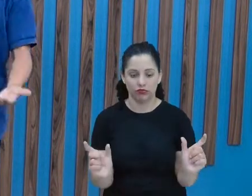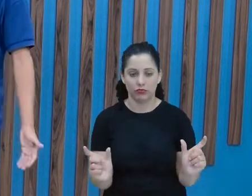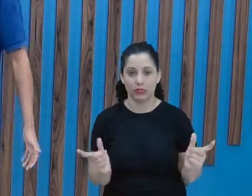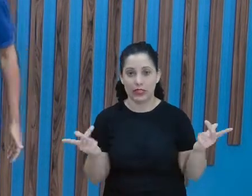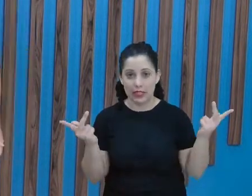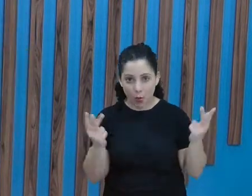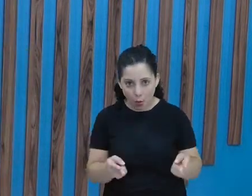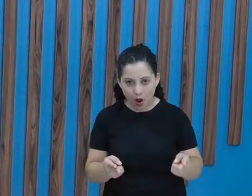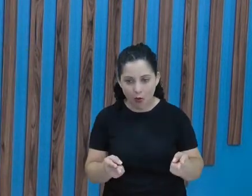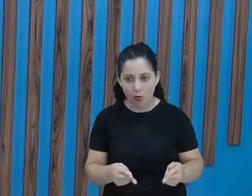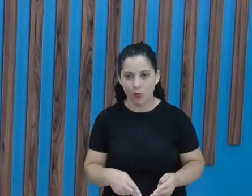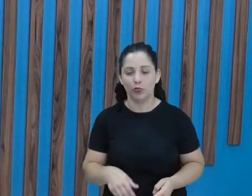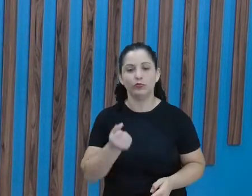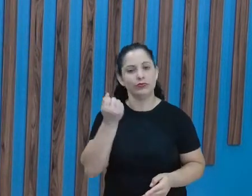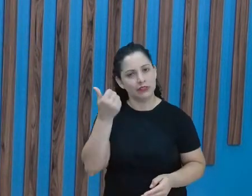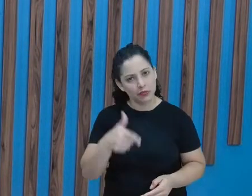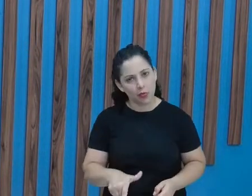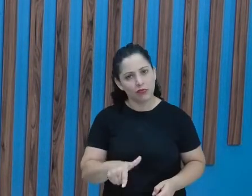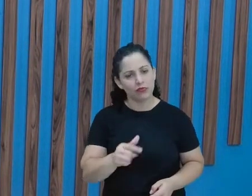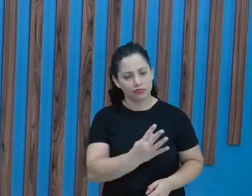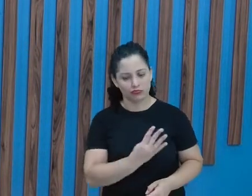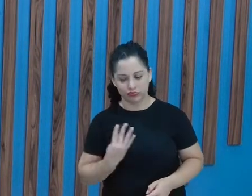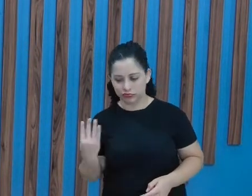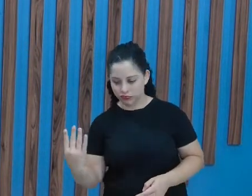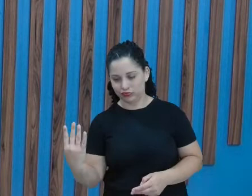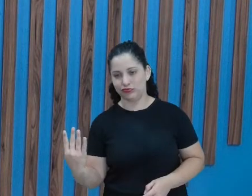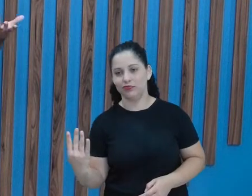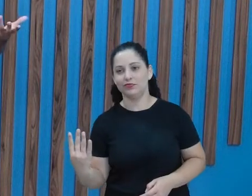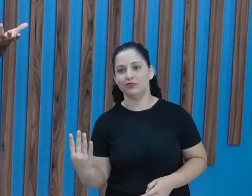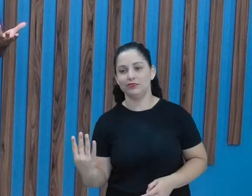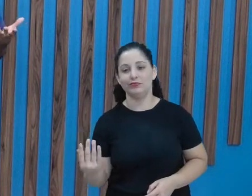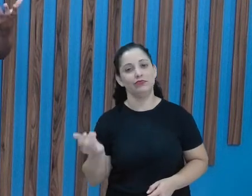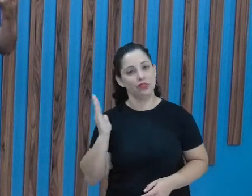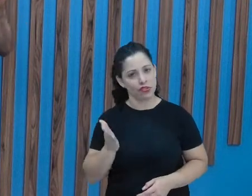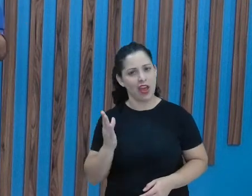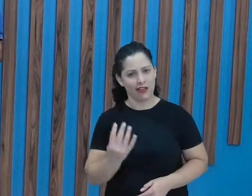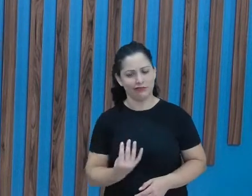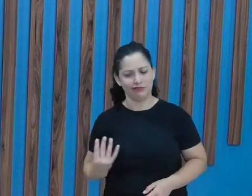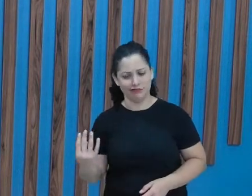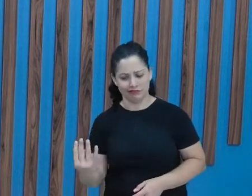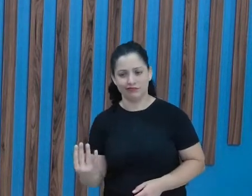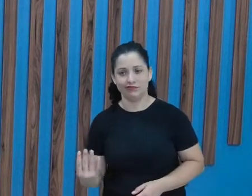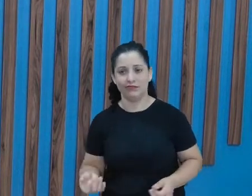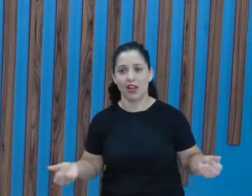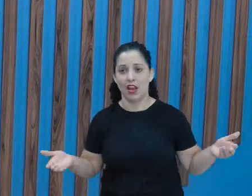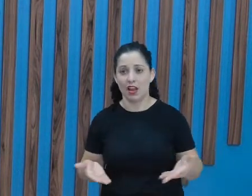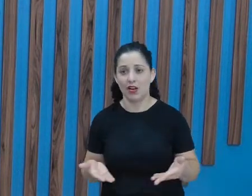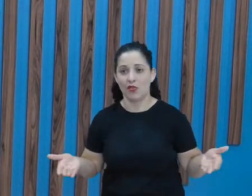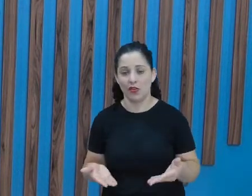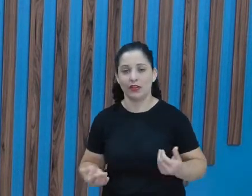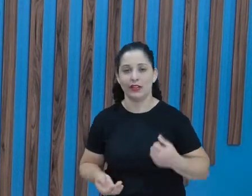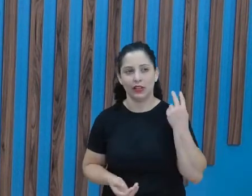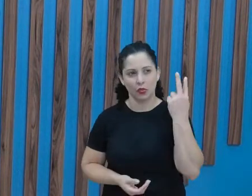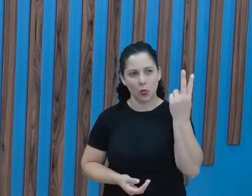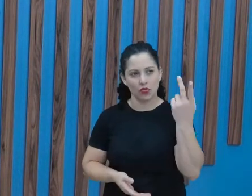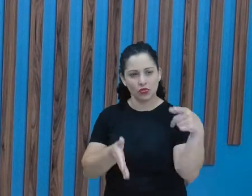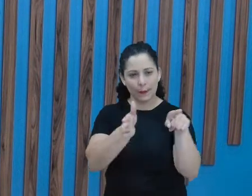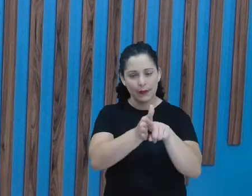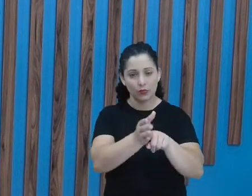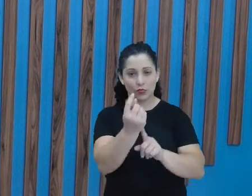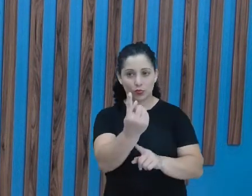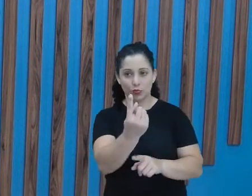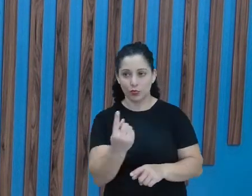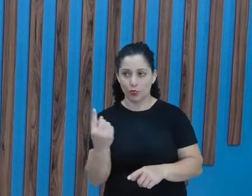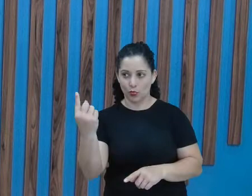o quê? Apenas repete o denominador, né? Já são iguais. E faz 2 menos 1, 1. 1